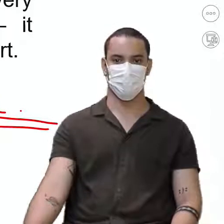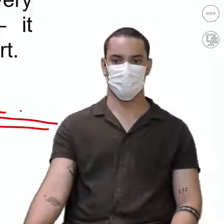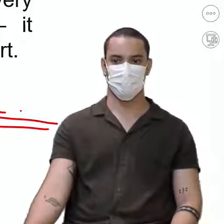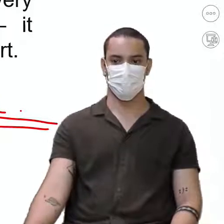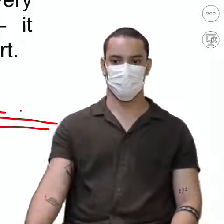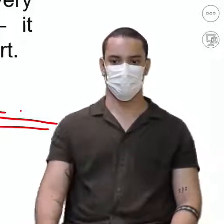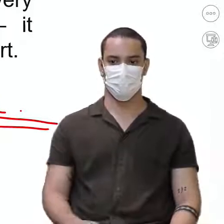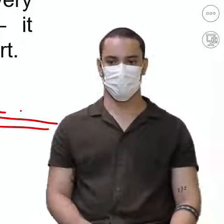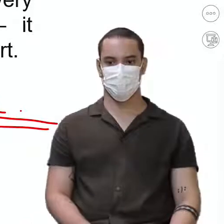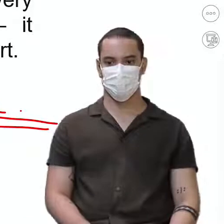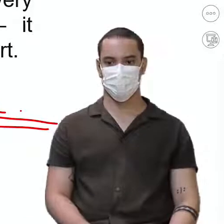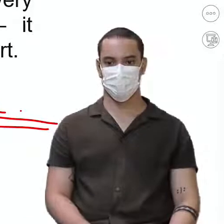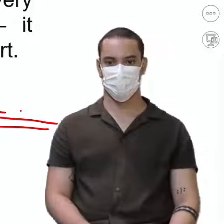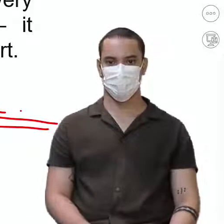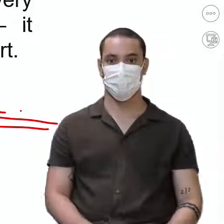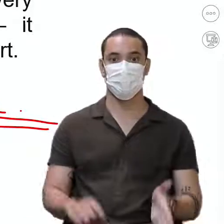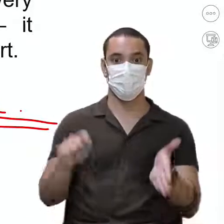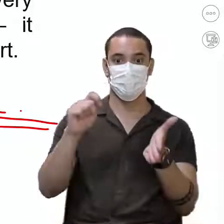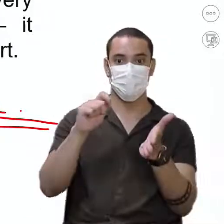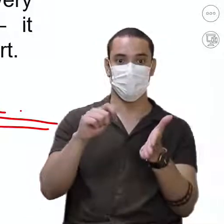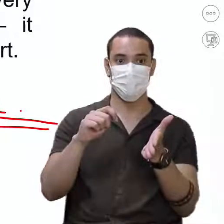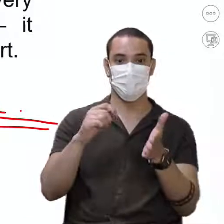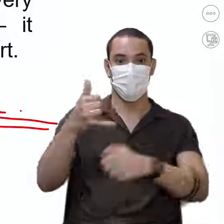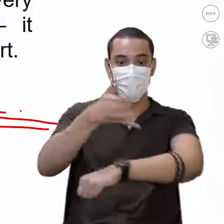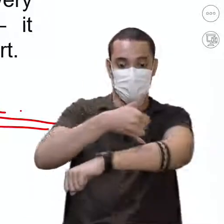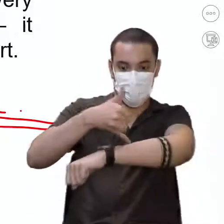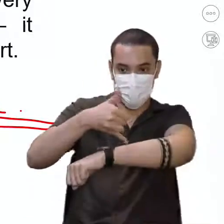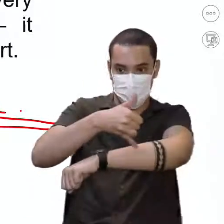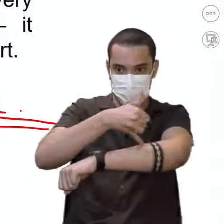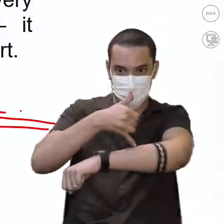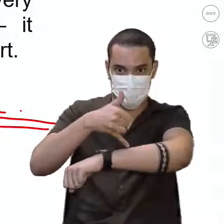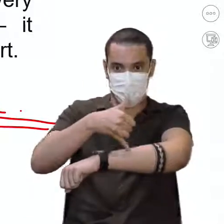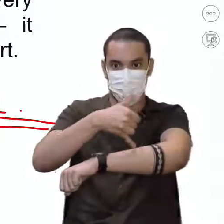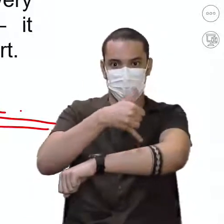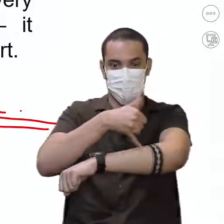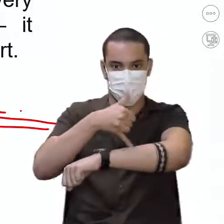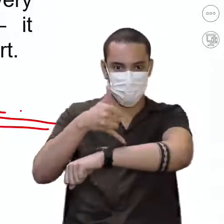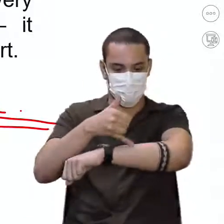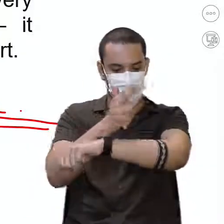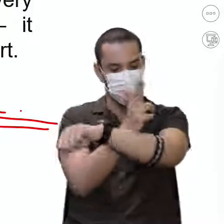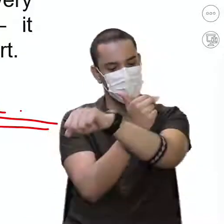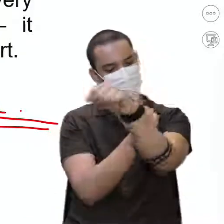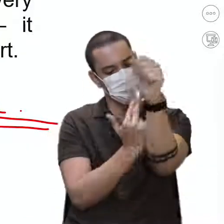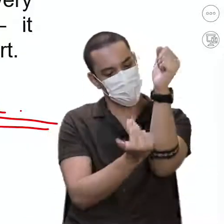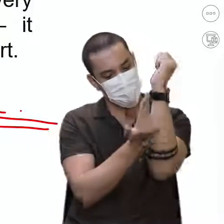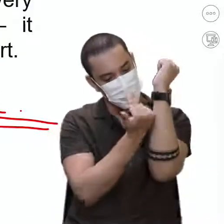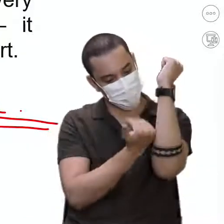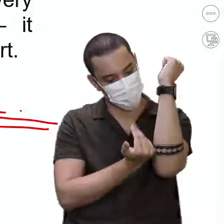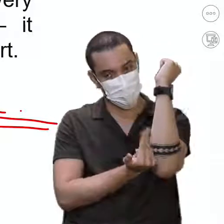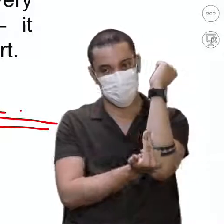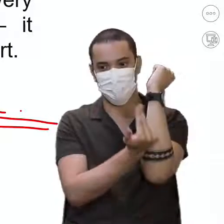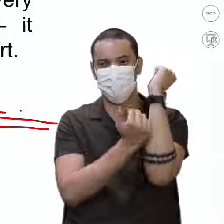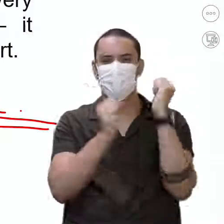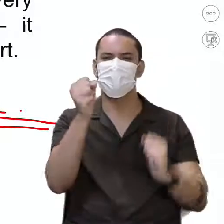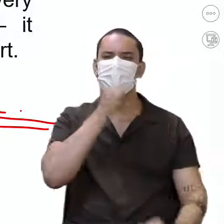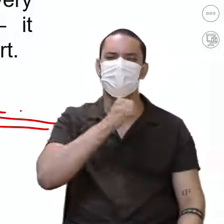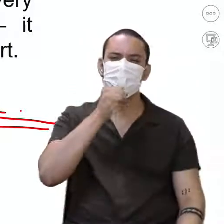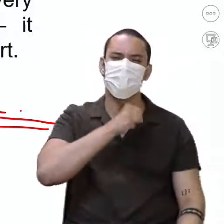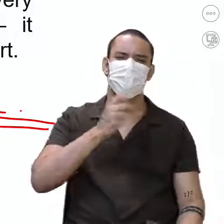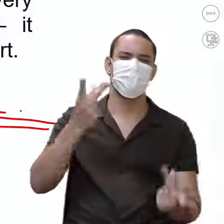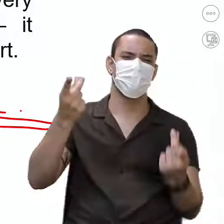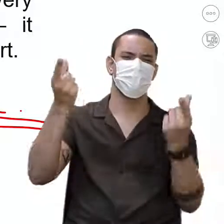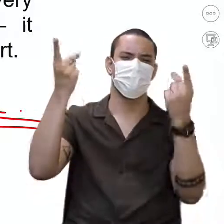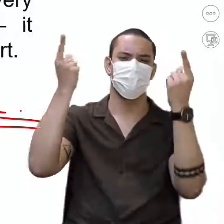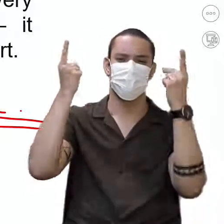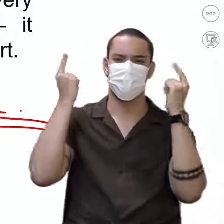as time. Então, escrever no corpo, fazer desenhos no corpo, é tão velho quanto o